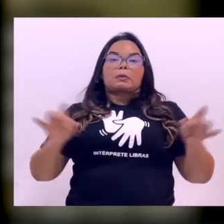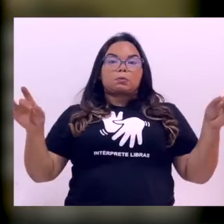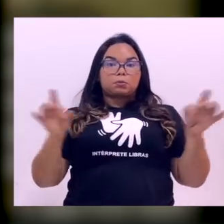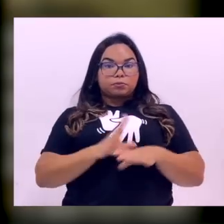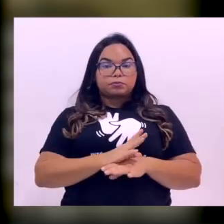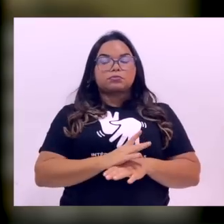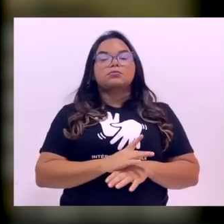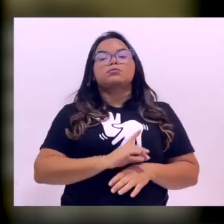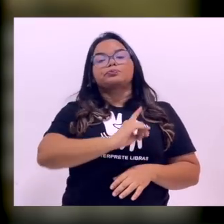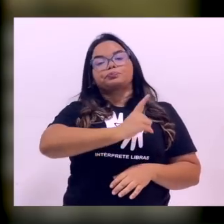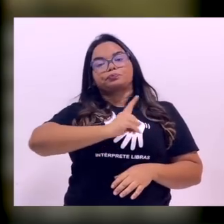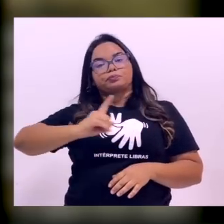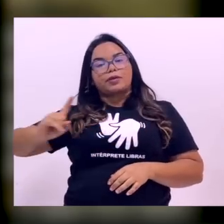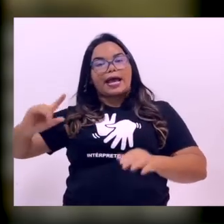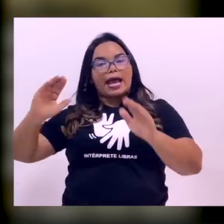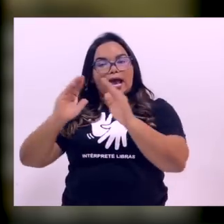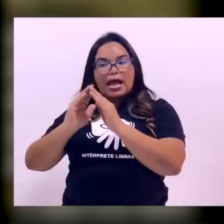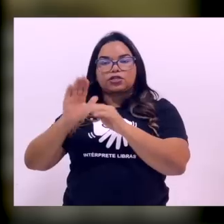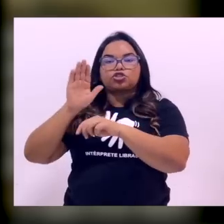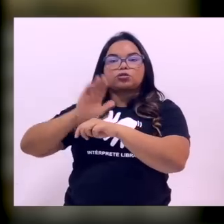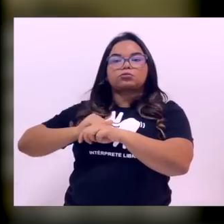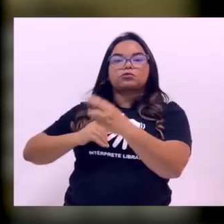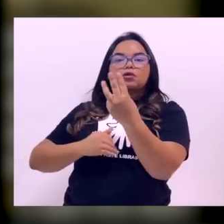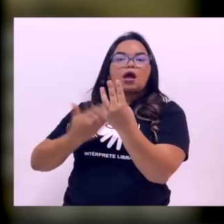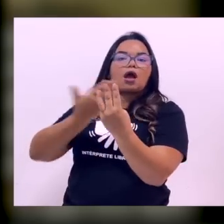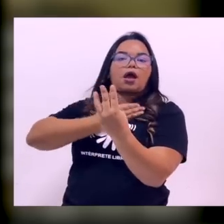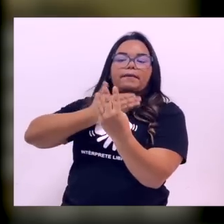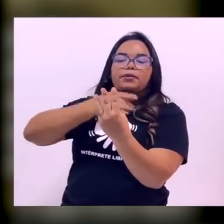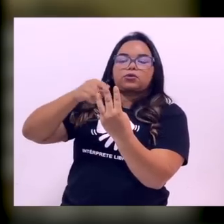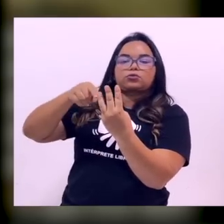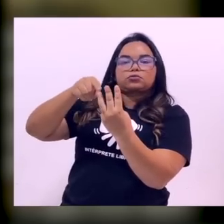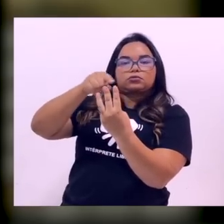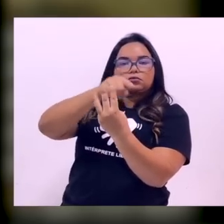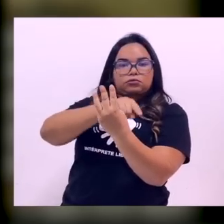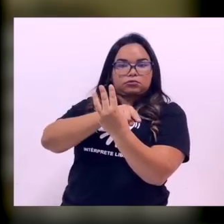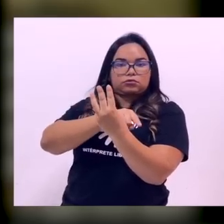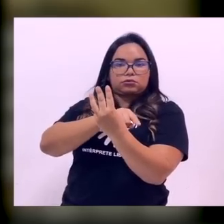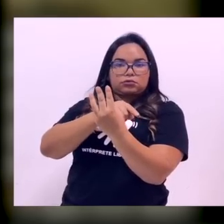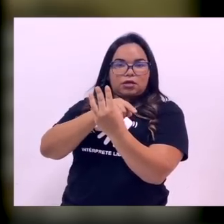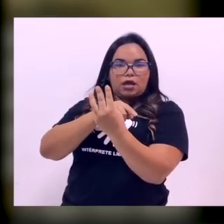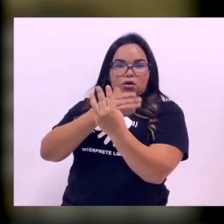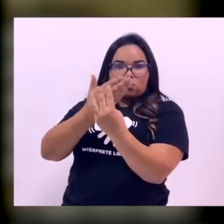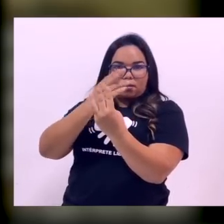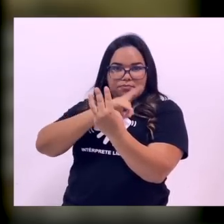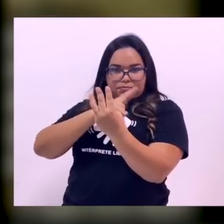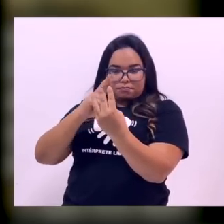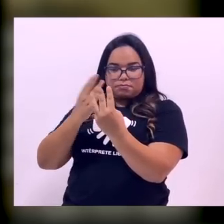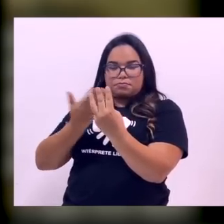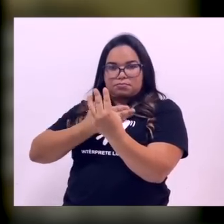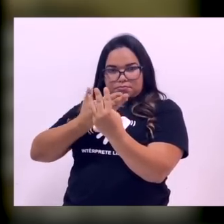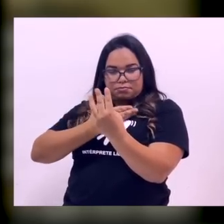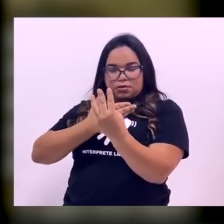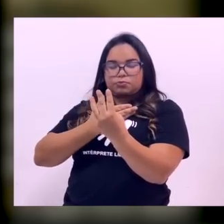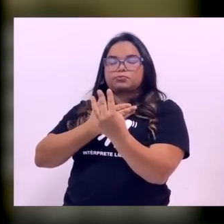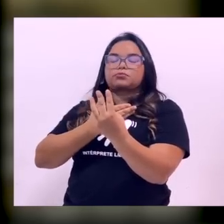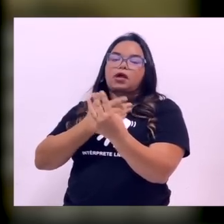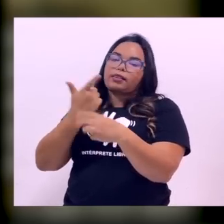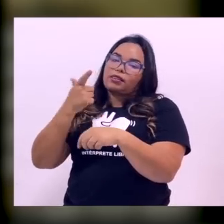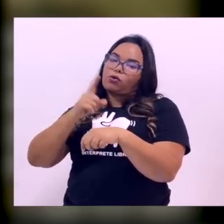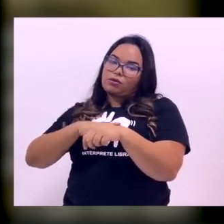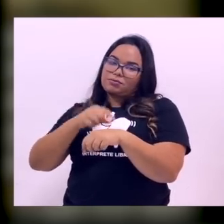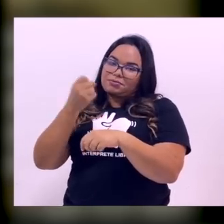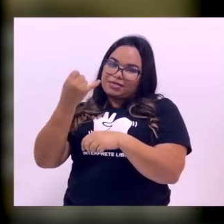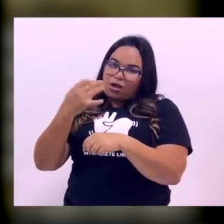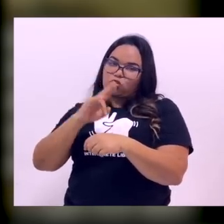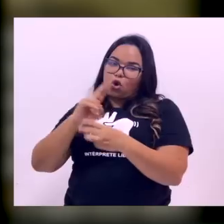a questão a seus amigos Ananias, Misael e Azarias. Misael são nomes muito interessantes os que nós temos aqui. Nós não